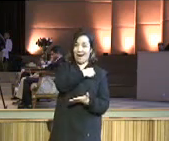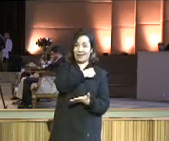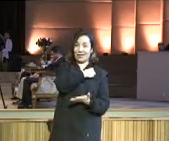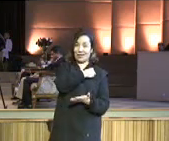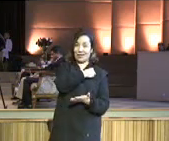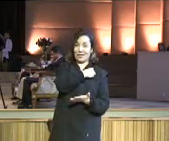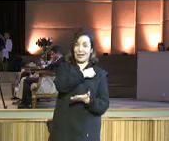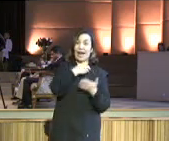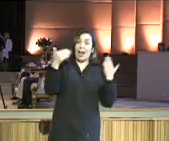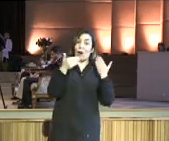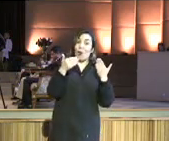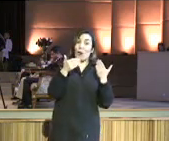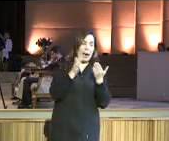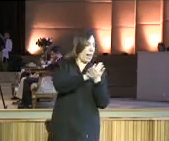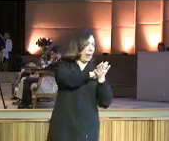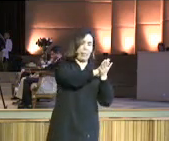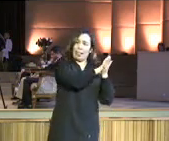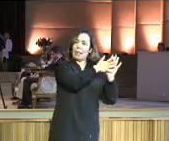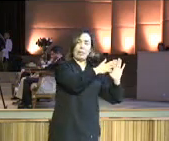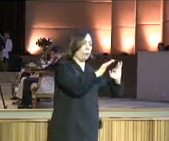o Senhor.